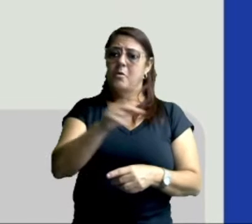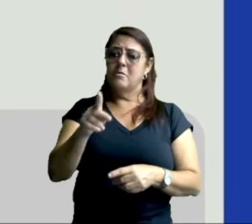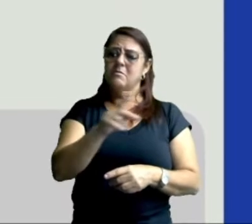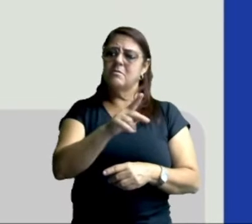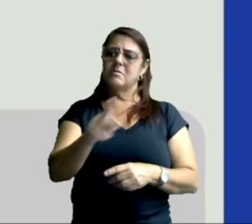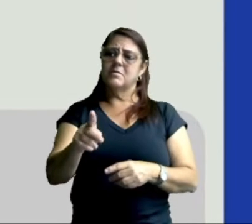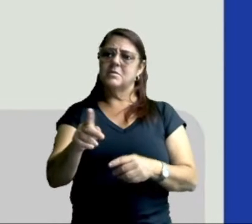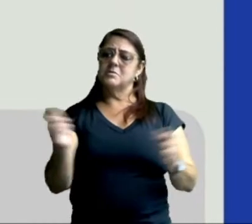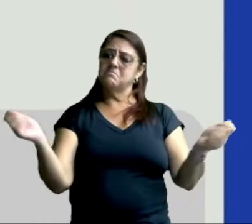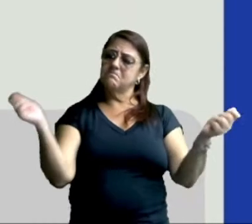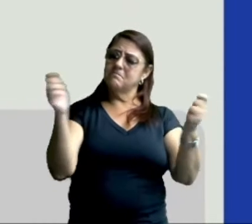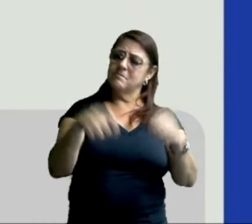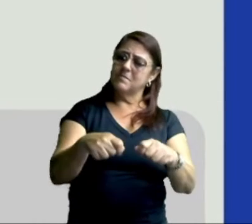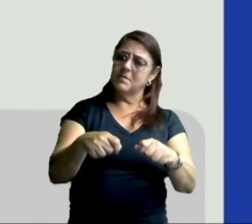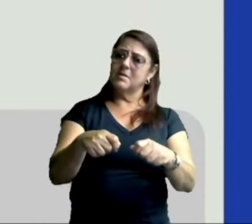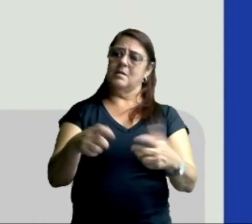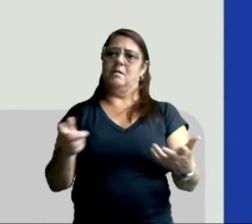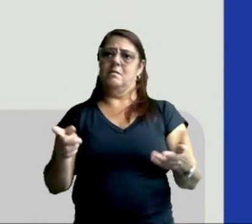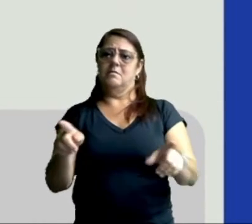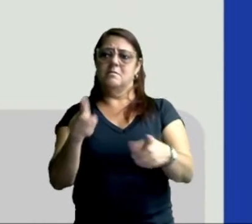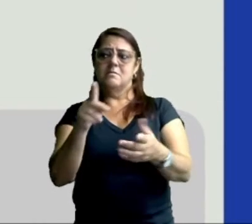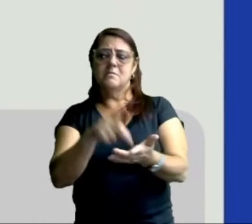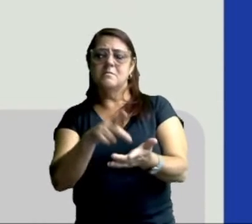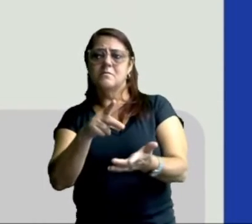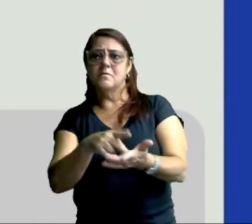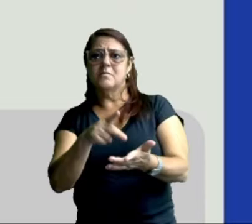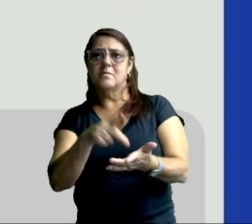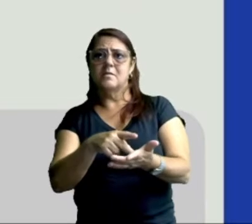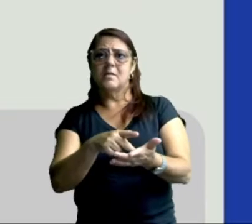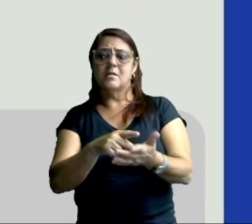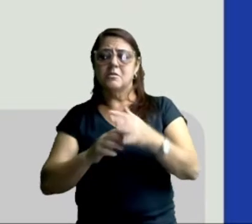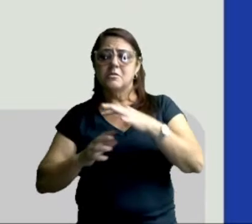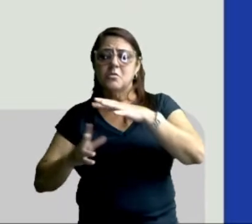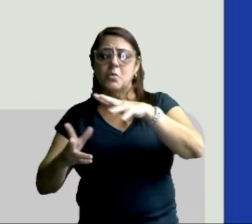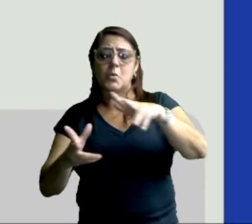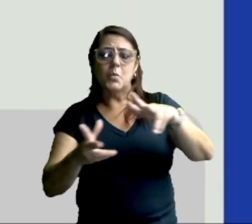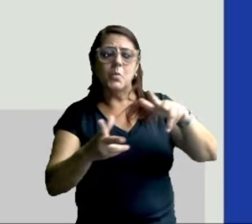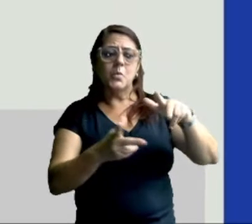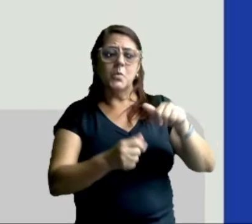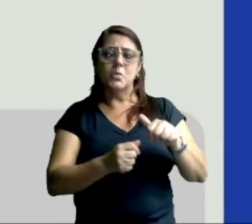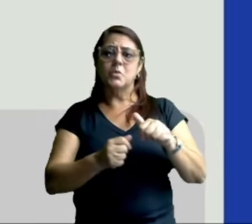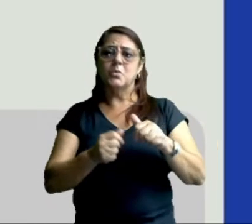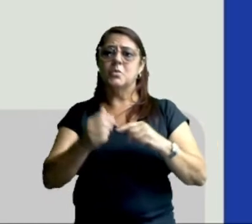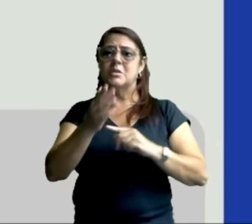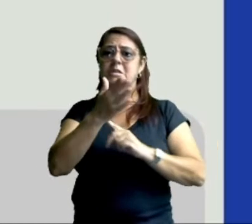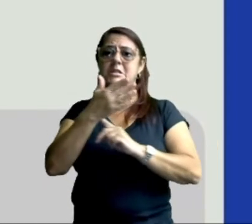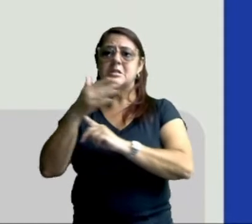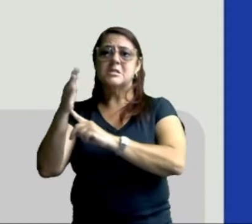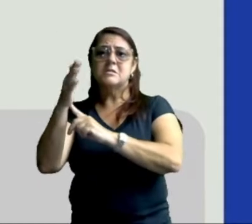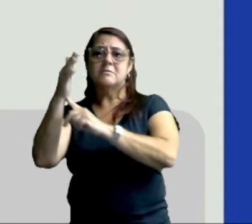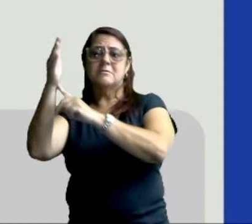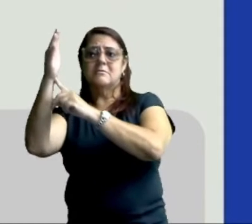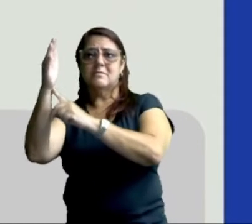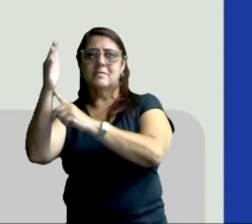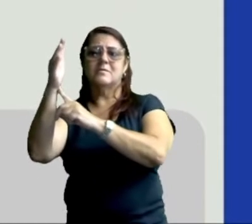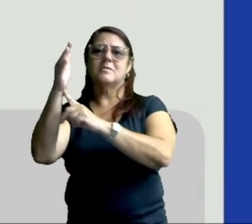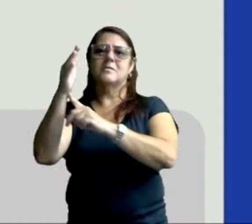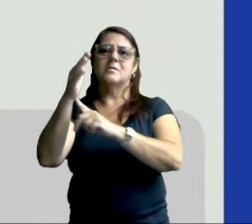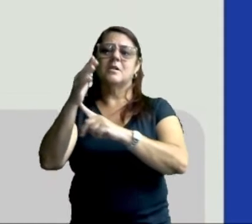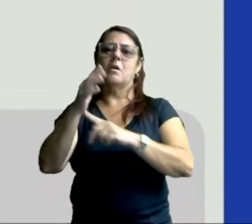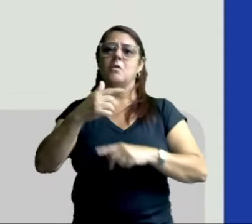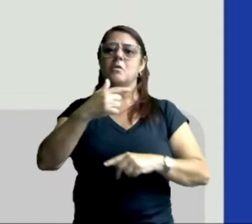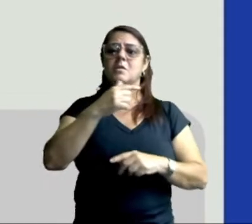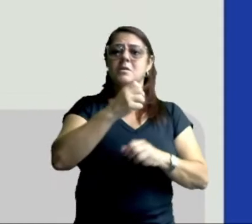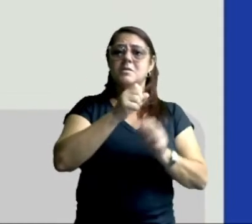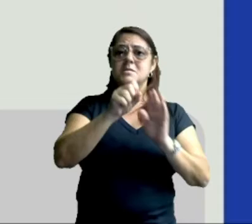ele possa estar inserindo de fato nesse universo digital do século XXI, né, aos quais